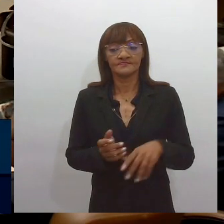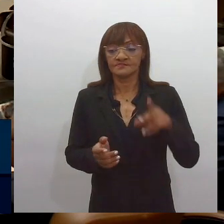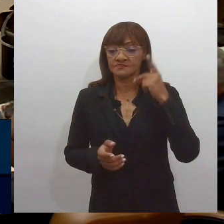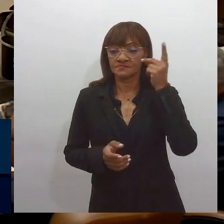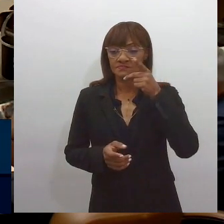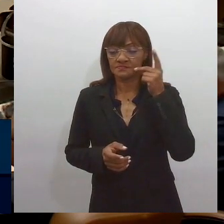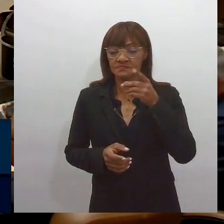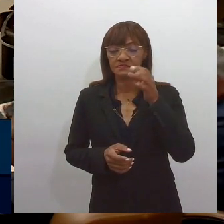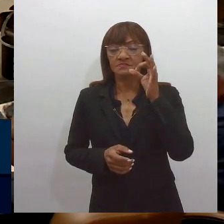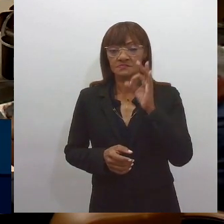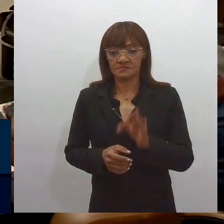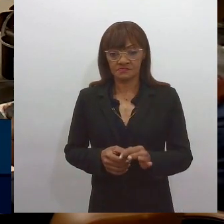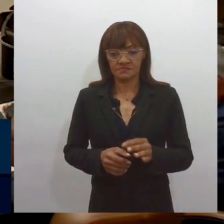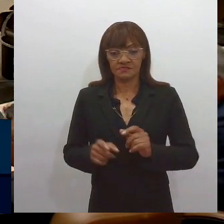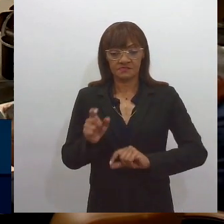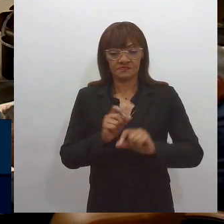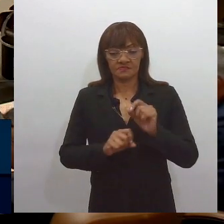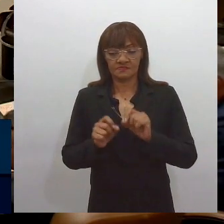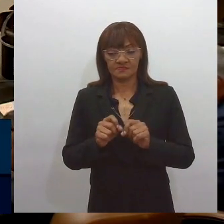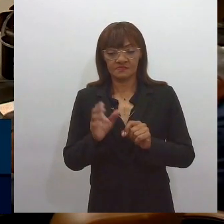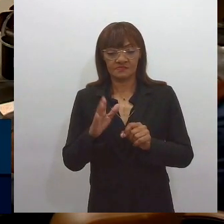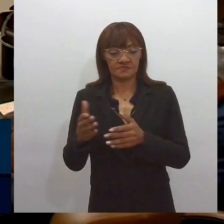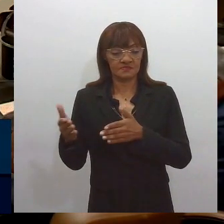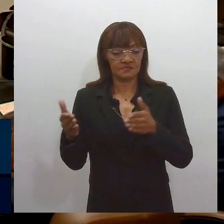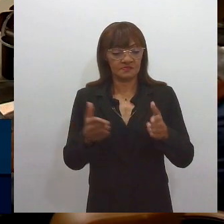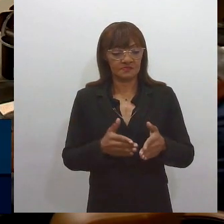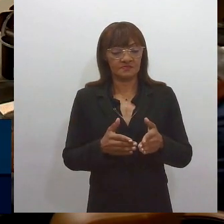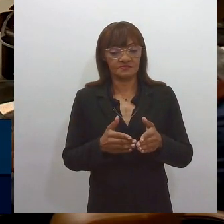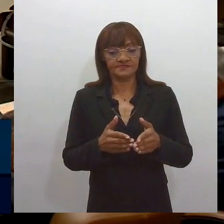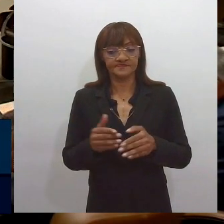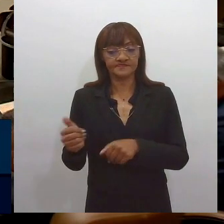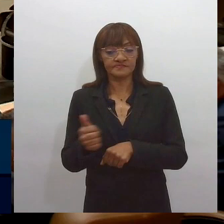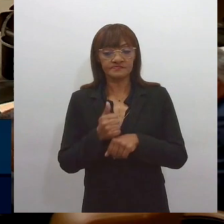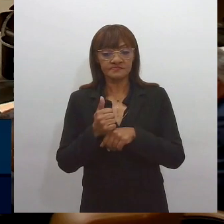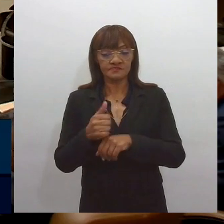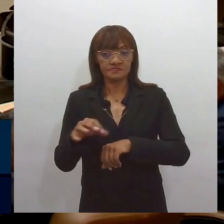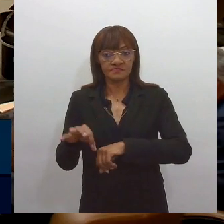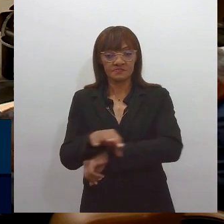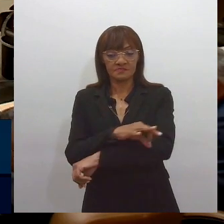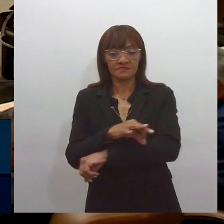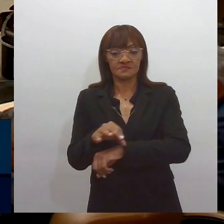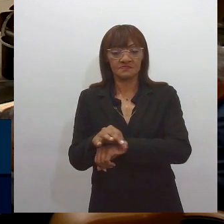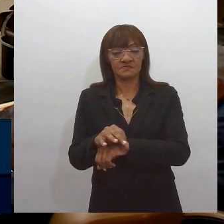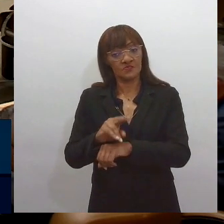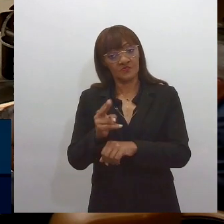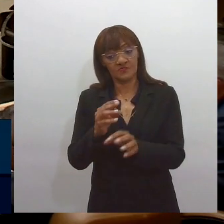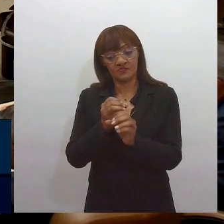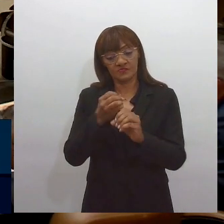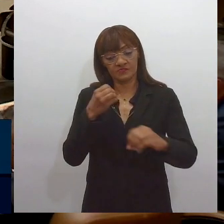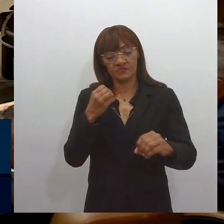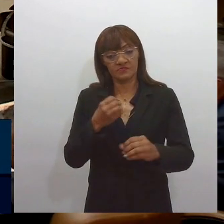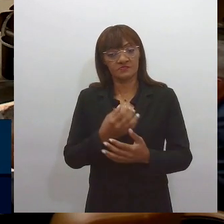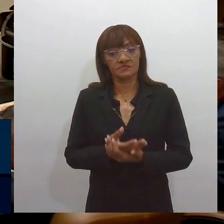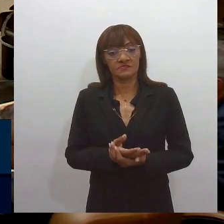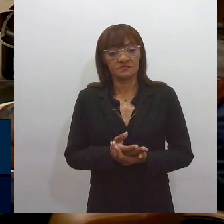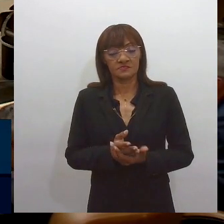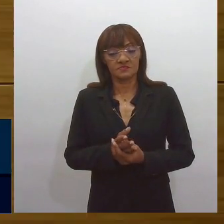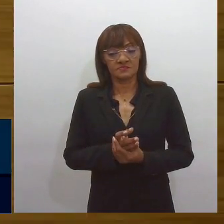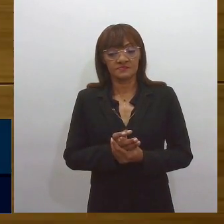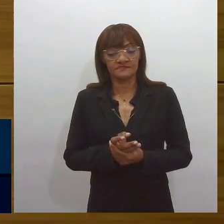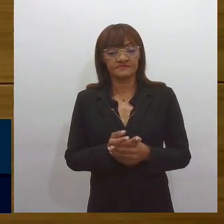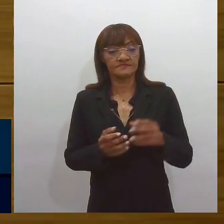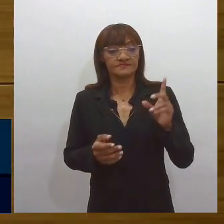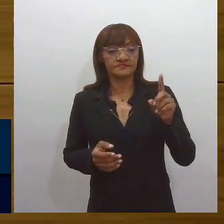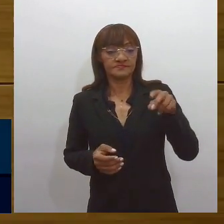de obra na área de engenharia né e e o dnr tinha um instituto chamado Instituto de